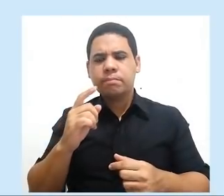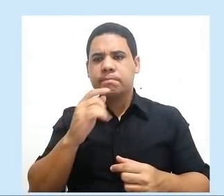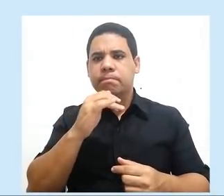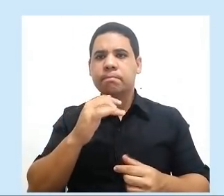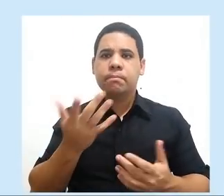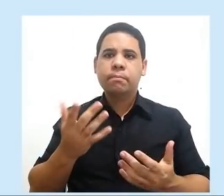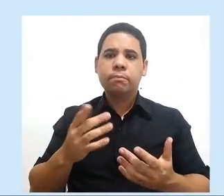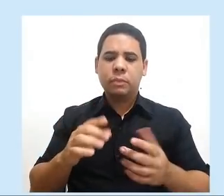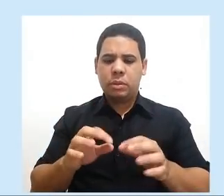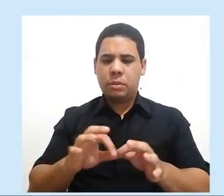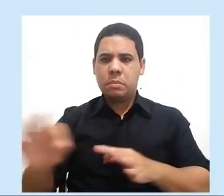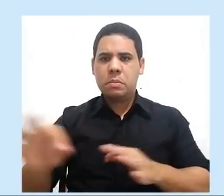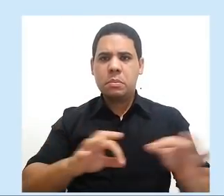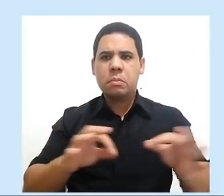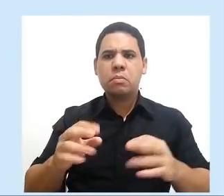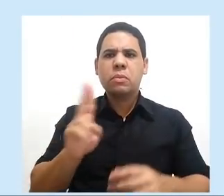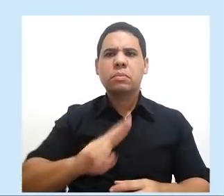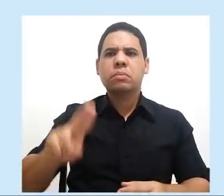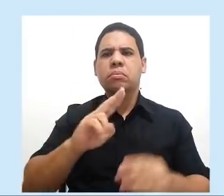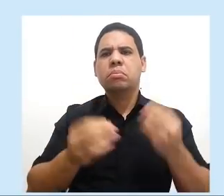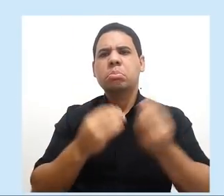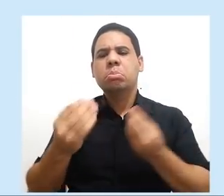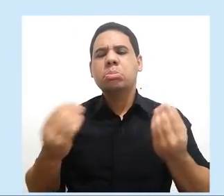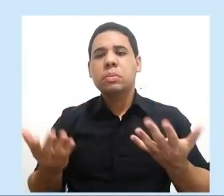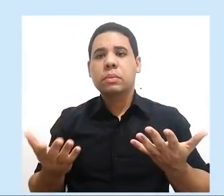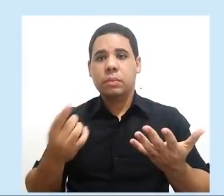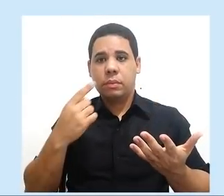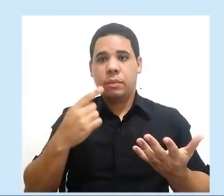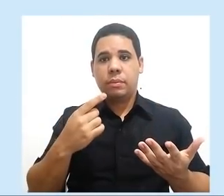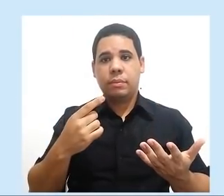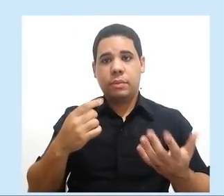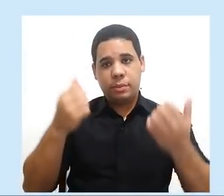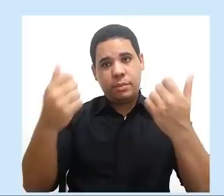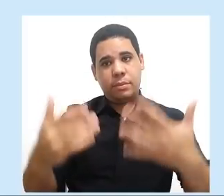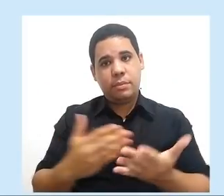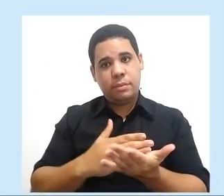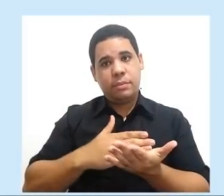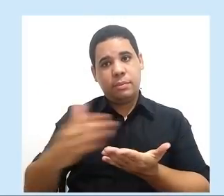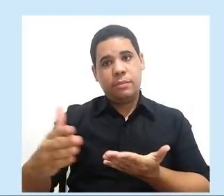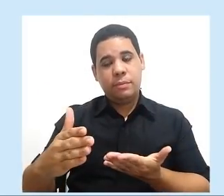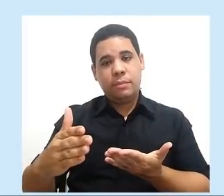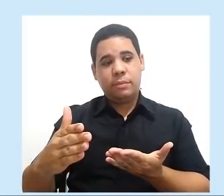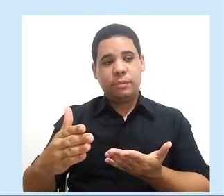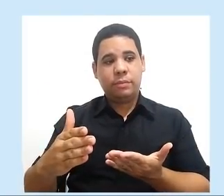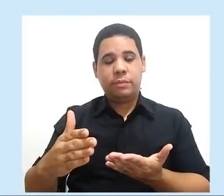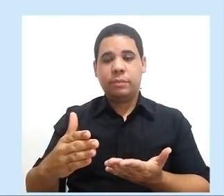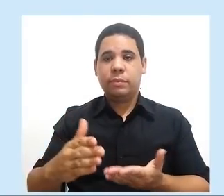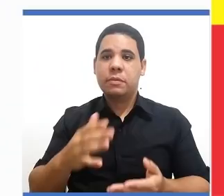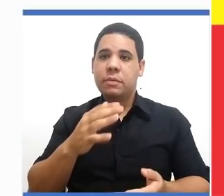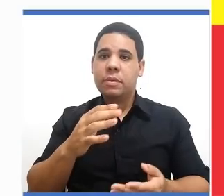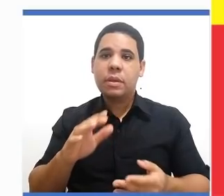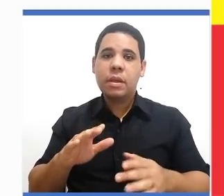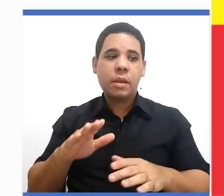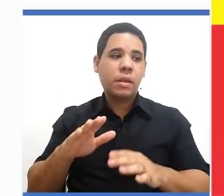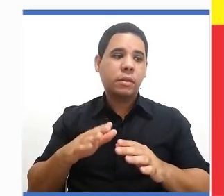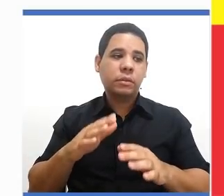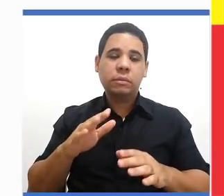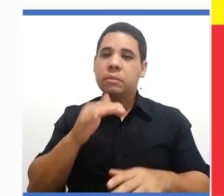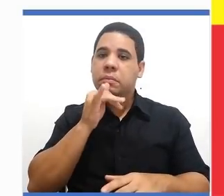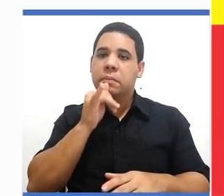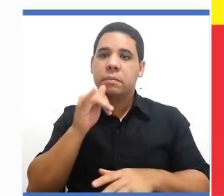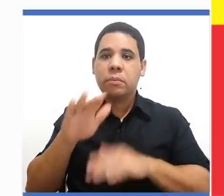medida que a gente pode usar? Eu falei no começo, que é o passo. Você já usou isso